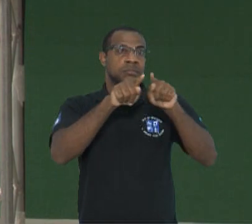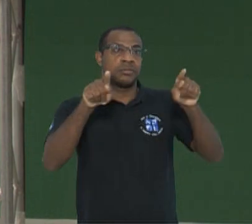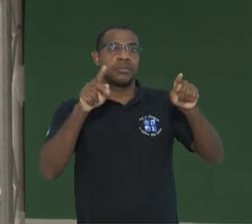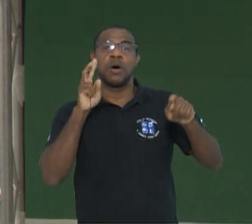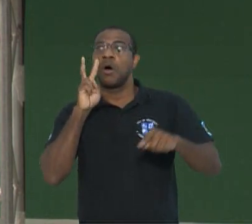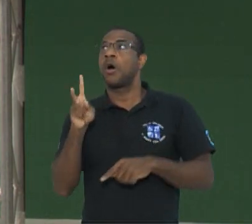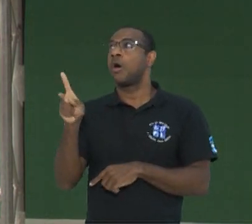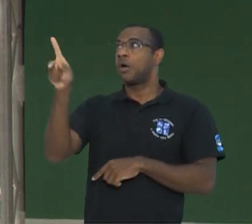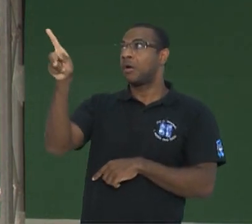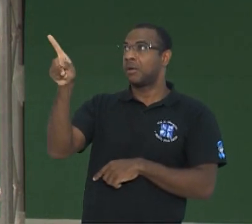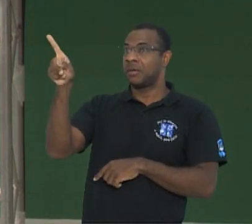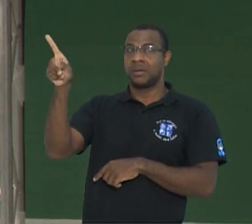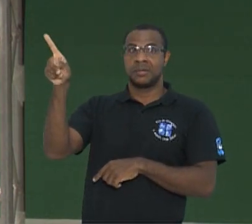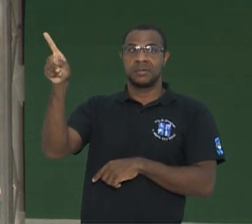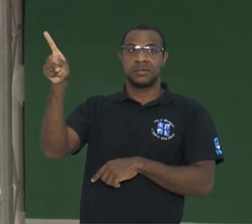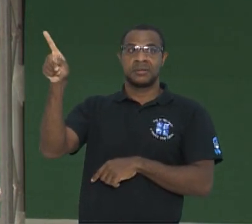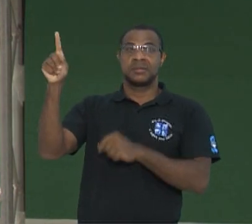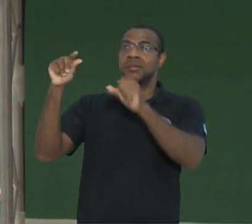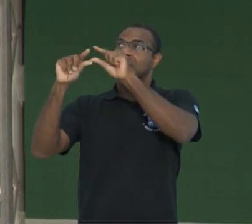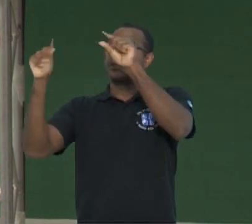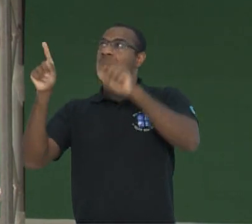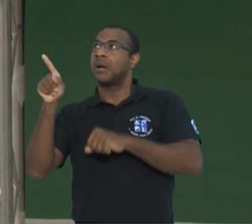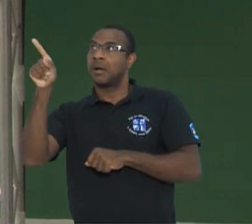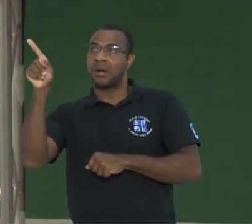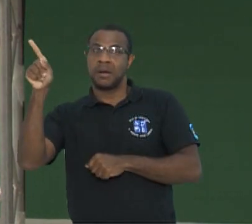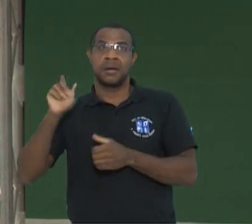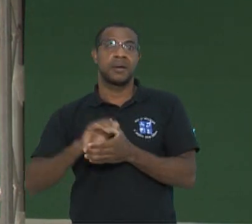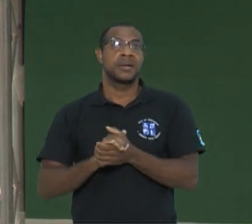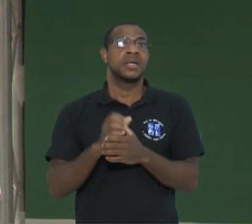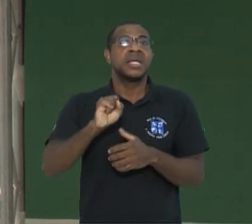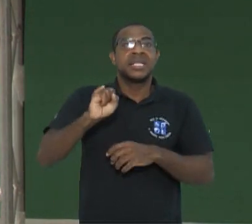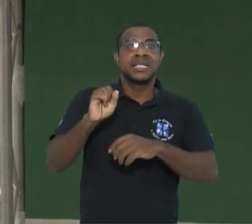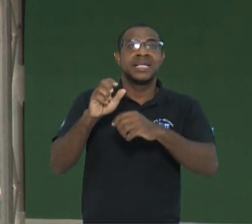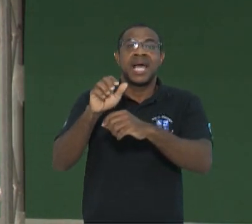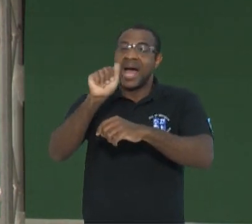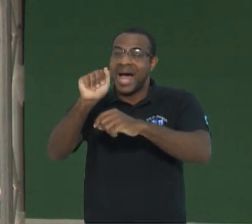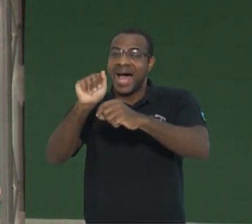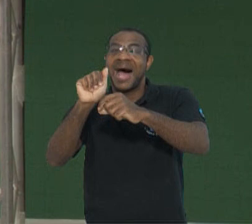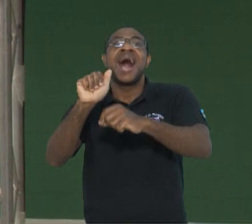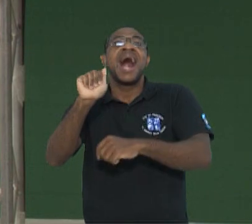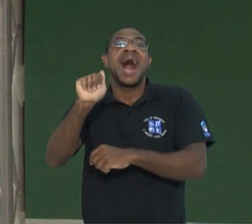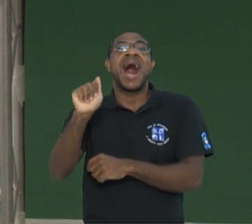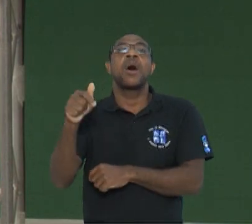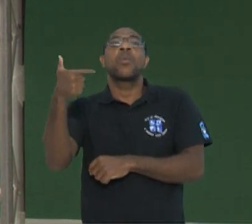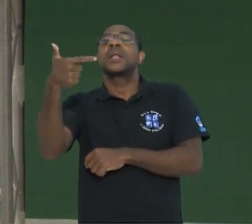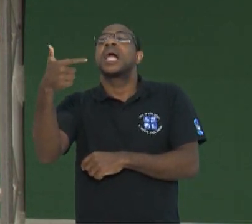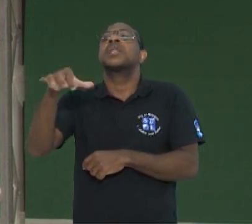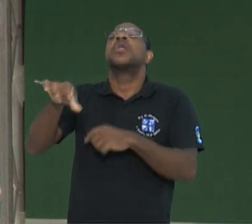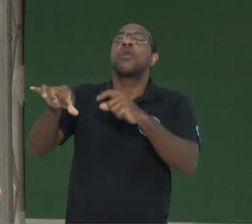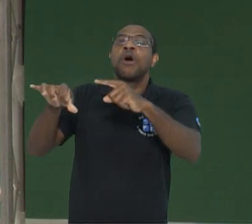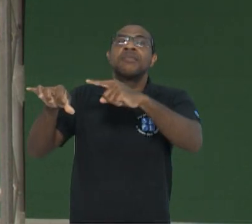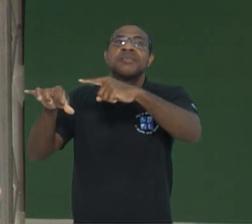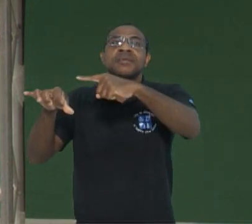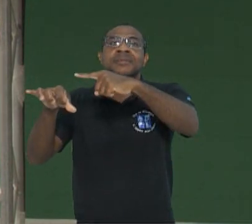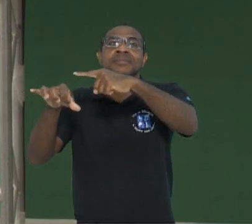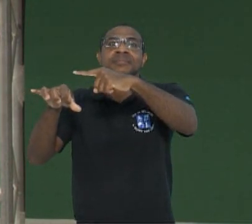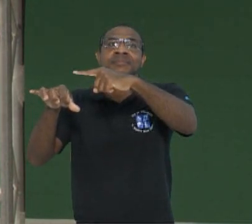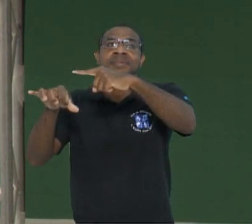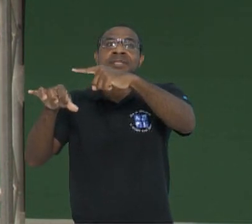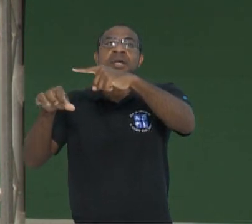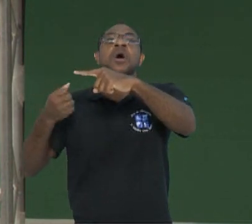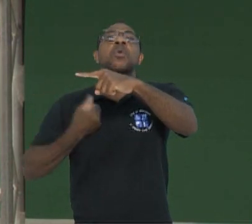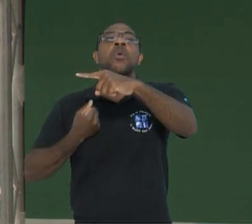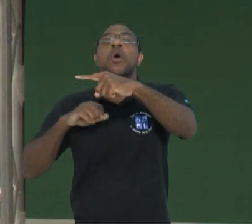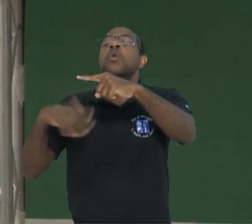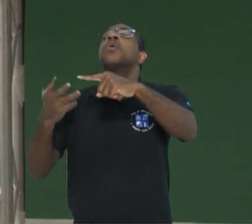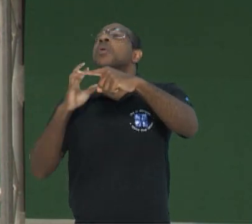aqui para vocês, né? Então, se a² vale 9, que número que elevado ao quadrado dá 9? 3. Que